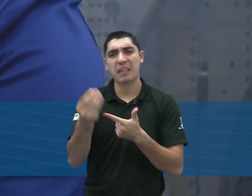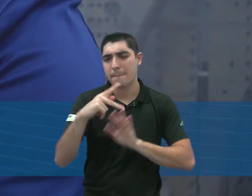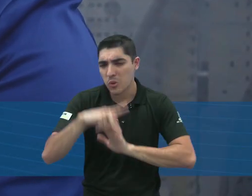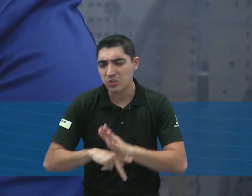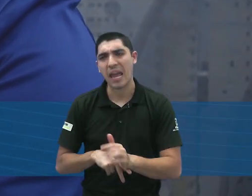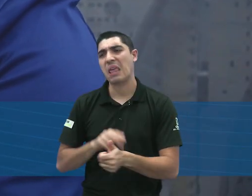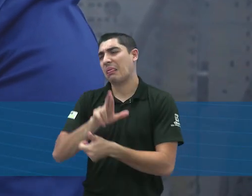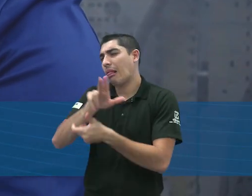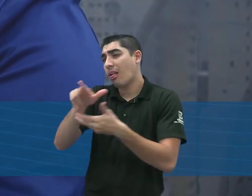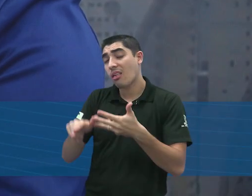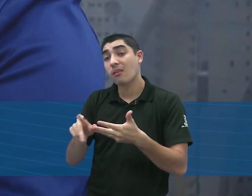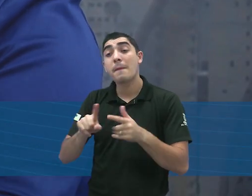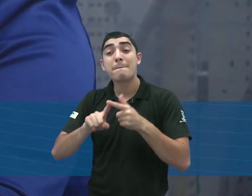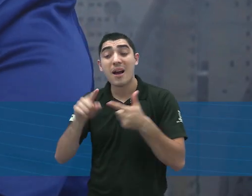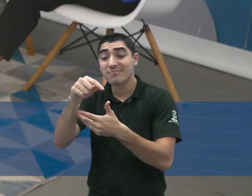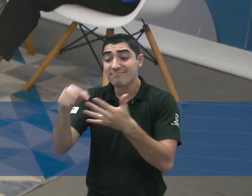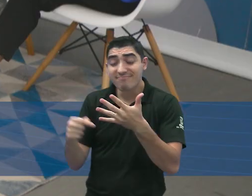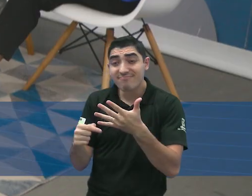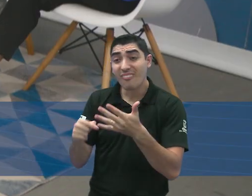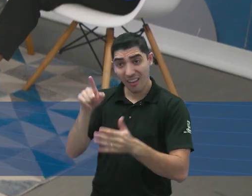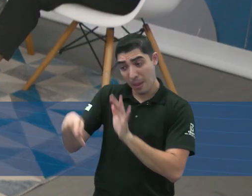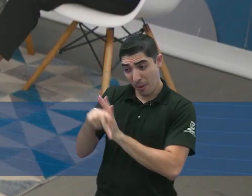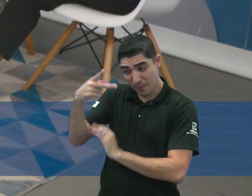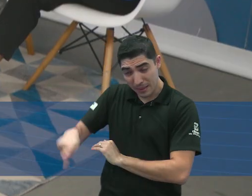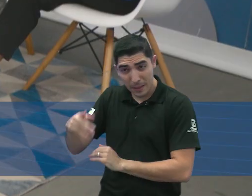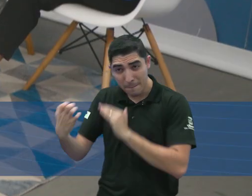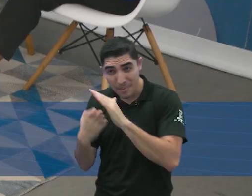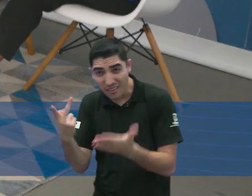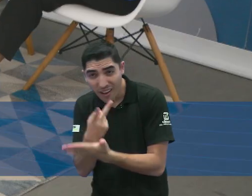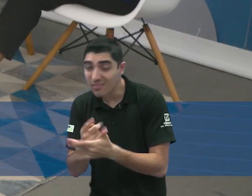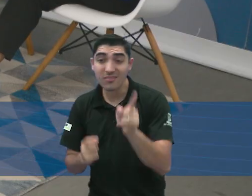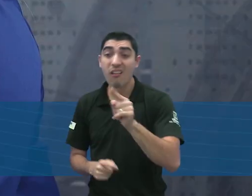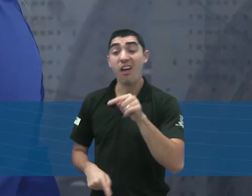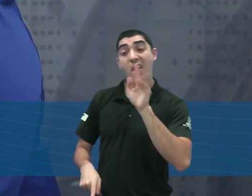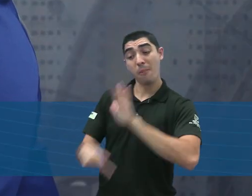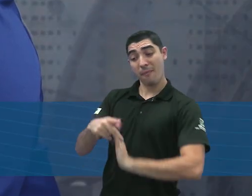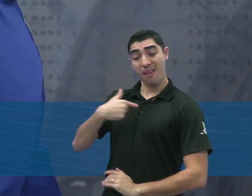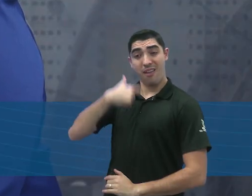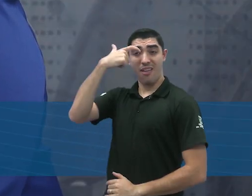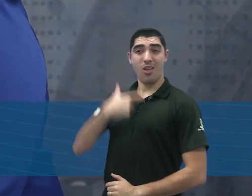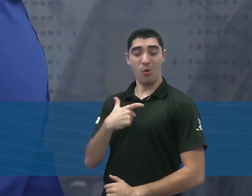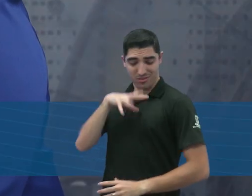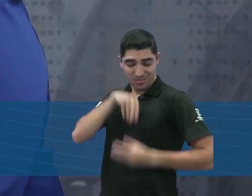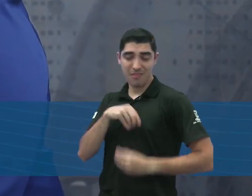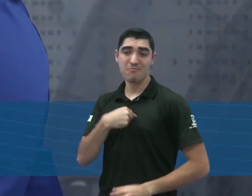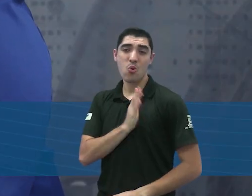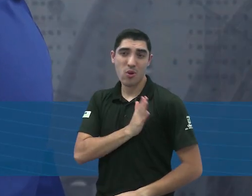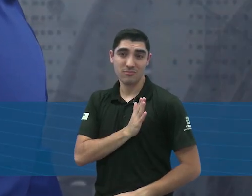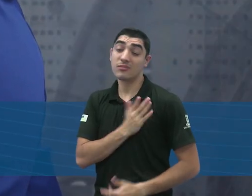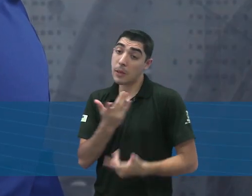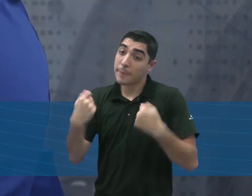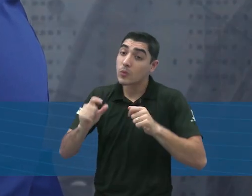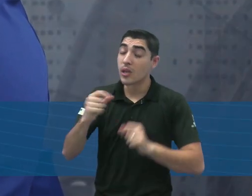de bem-estar, mas aquilo não está na empresa, está em mim. Então, hoje, o grande vilão, respondendo a sua pergunta, é